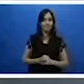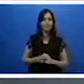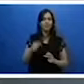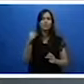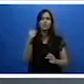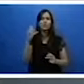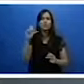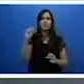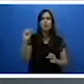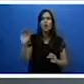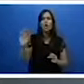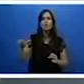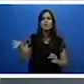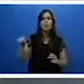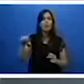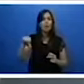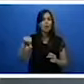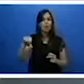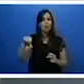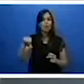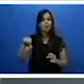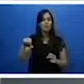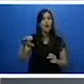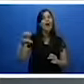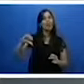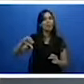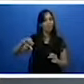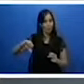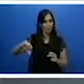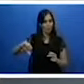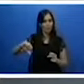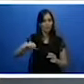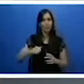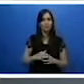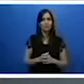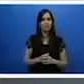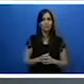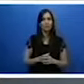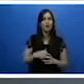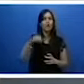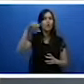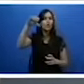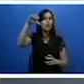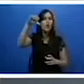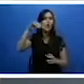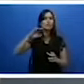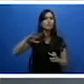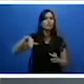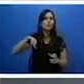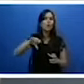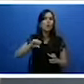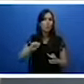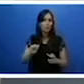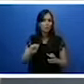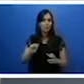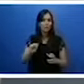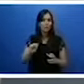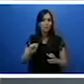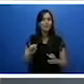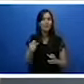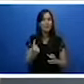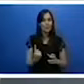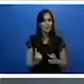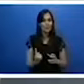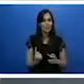18 menos 9 igual a 9. 9 menos 8,